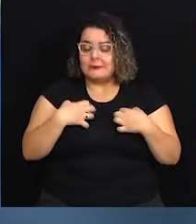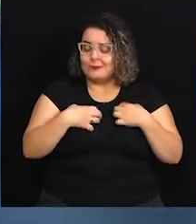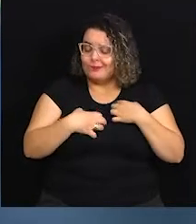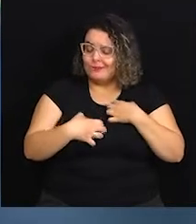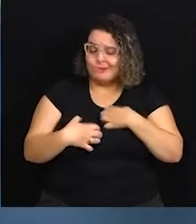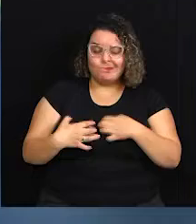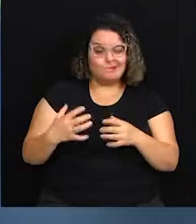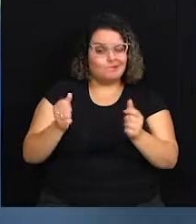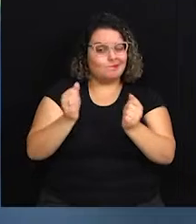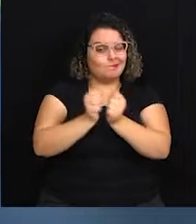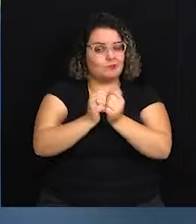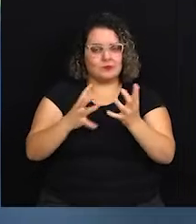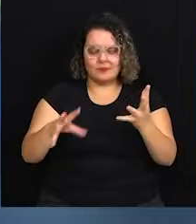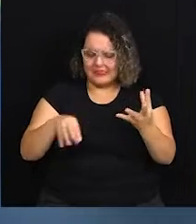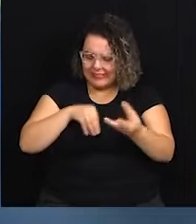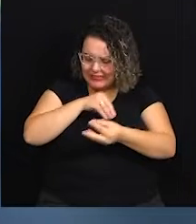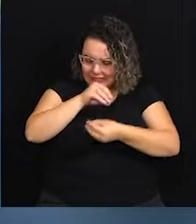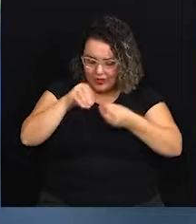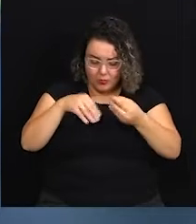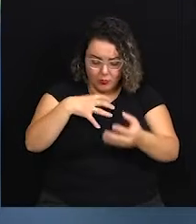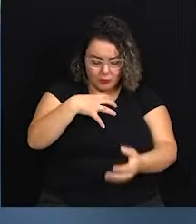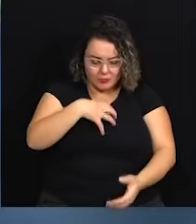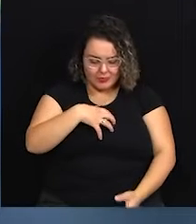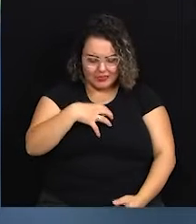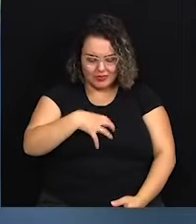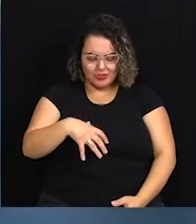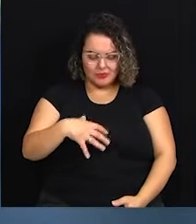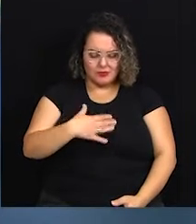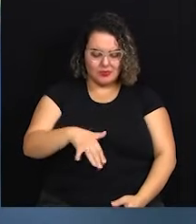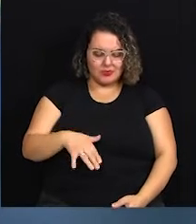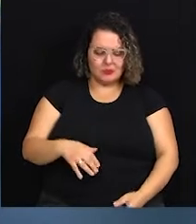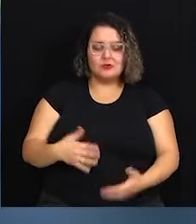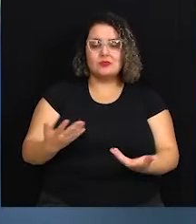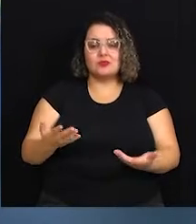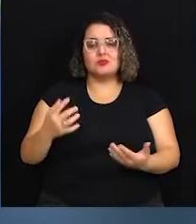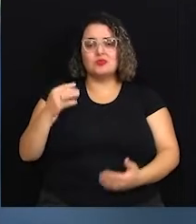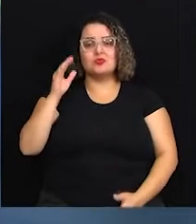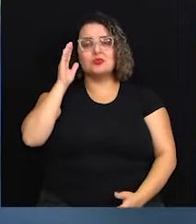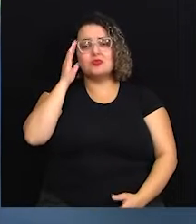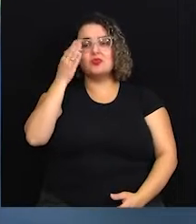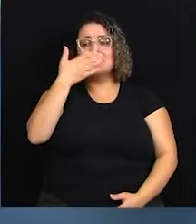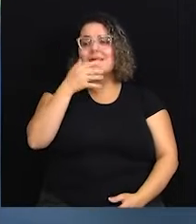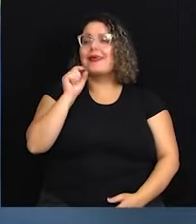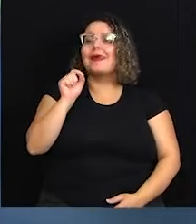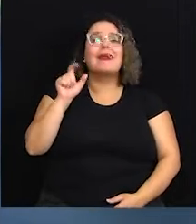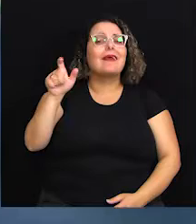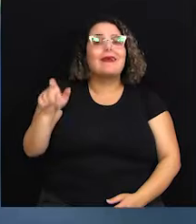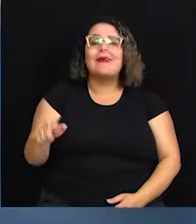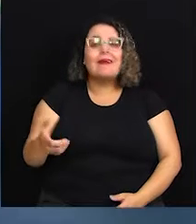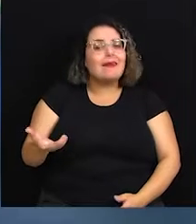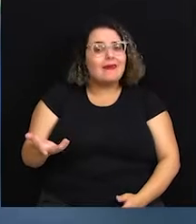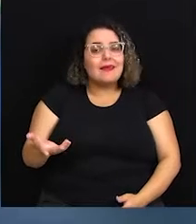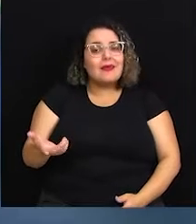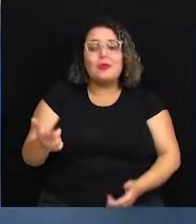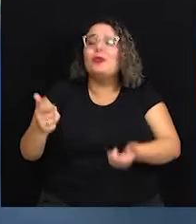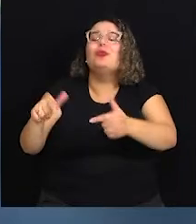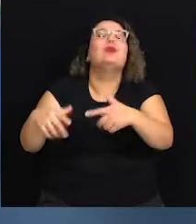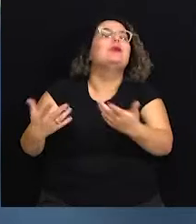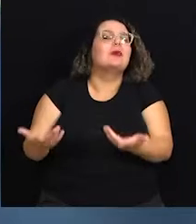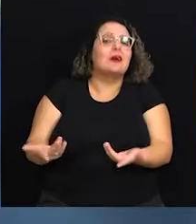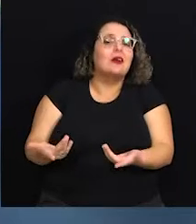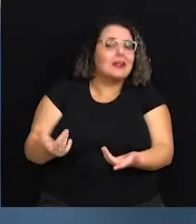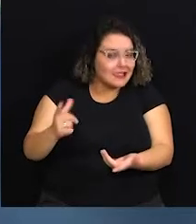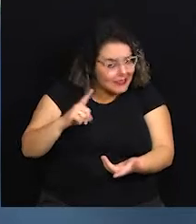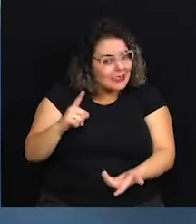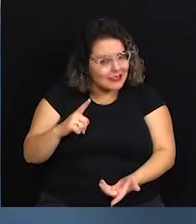angustiada, ao mesmo tempo, foram muitas sensações. Falava, bom, surdo cego, quem é ele, onde está, existe